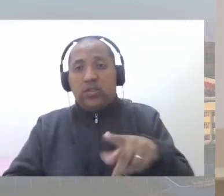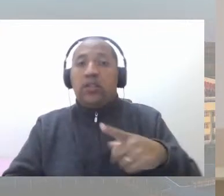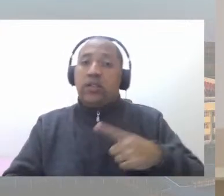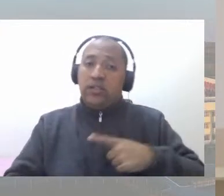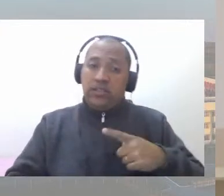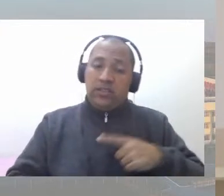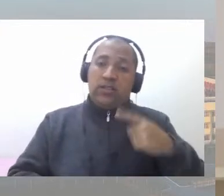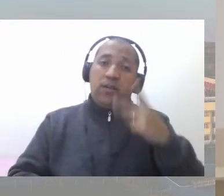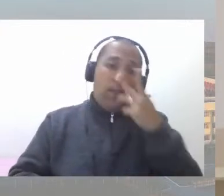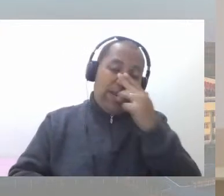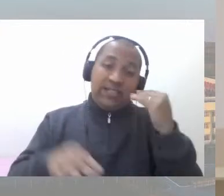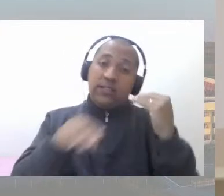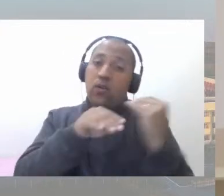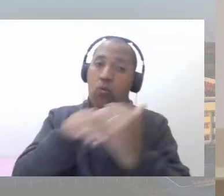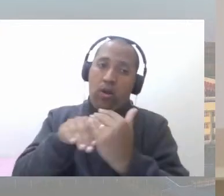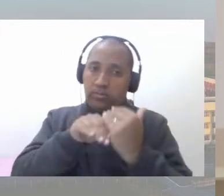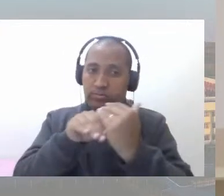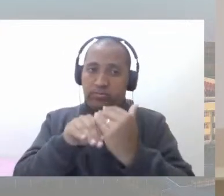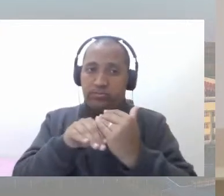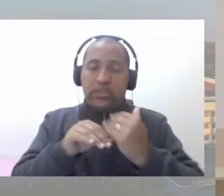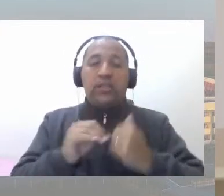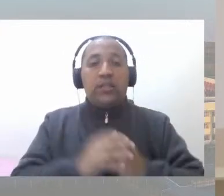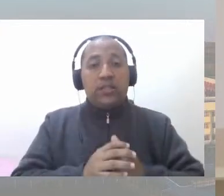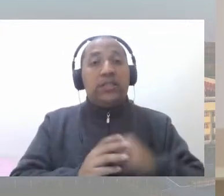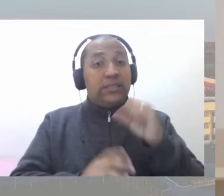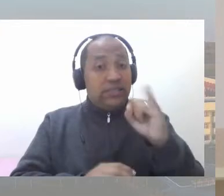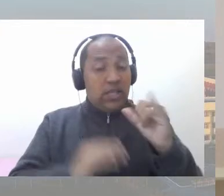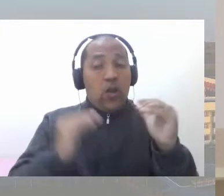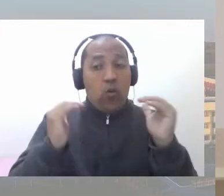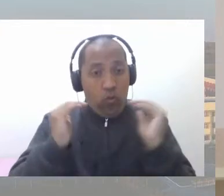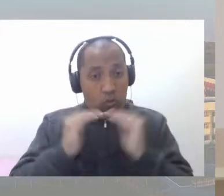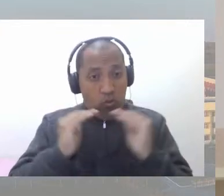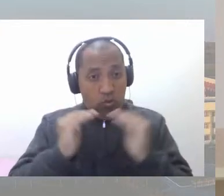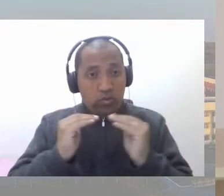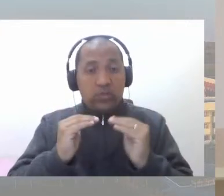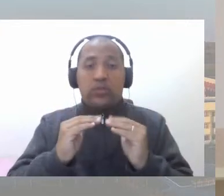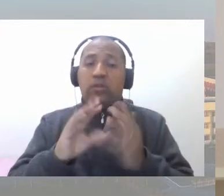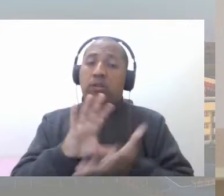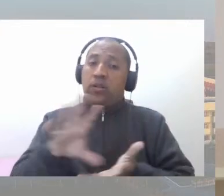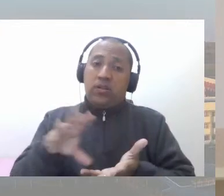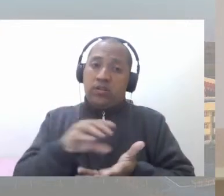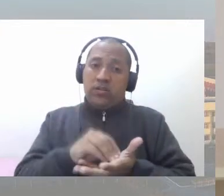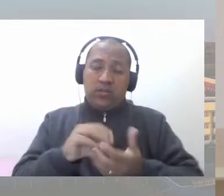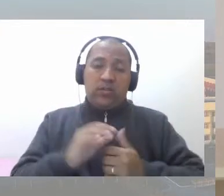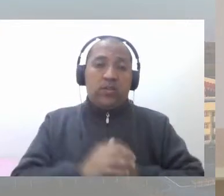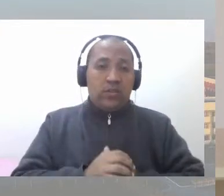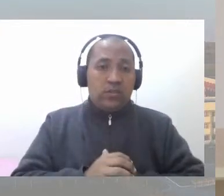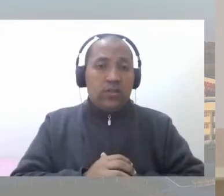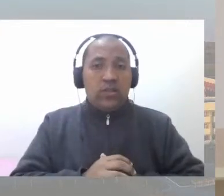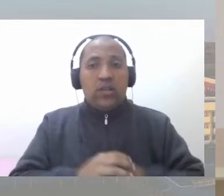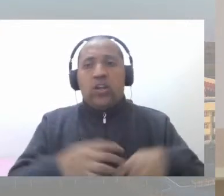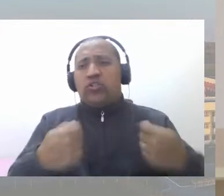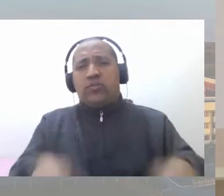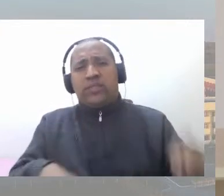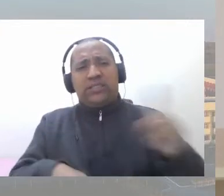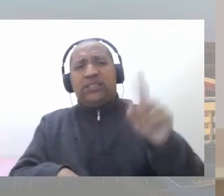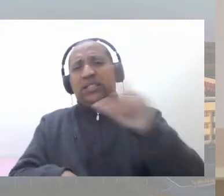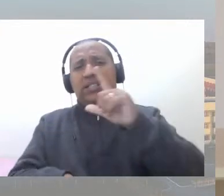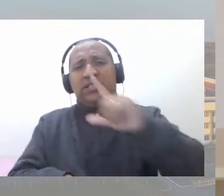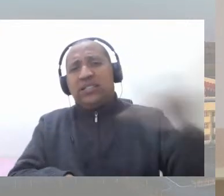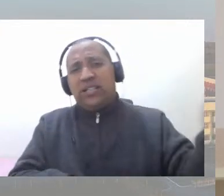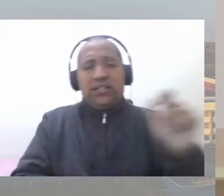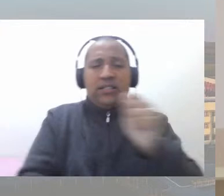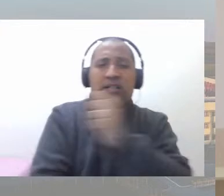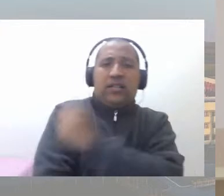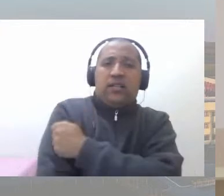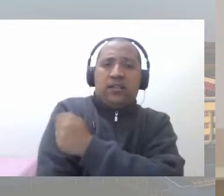da paridade, mas se houver um acordo, né, da comissão, eu acho que não precisaria... sair um aluno e nem